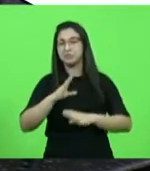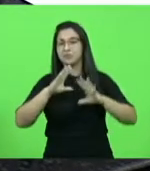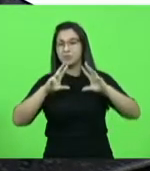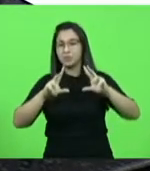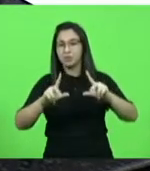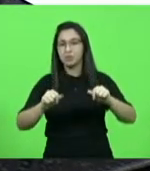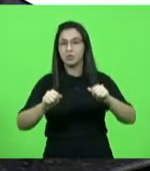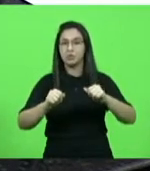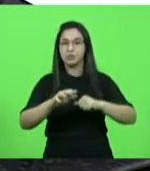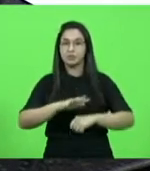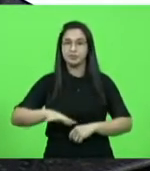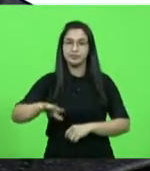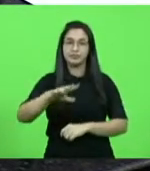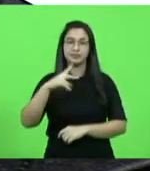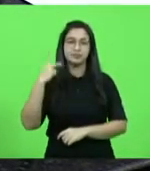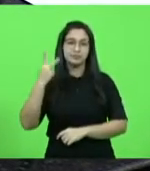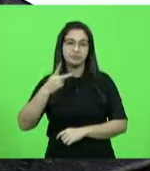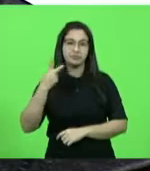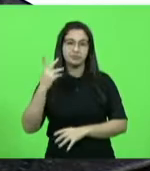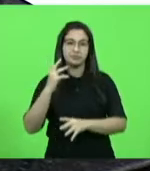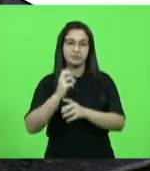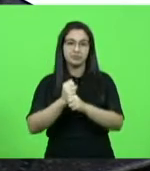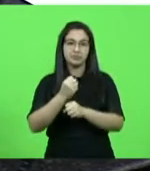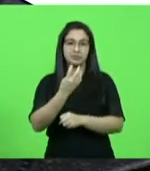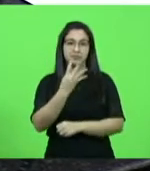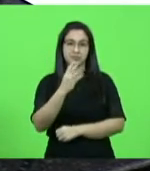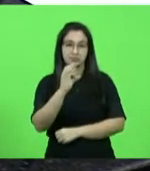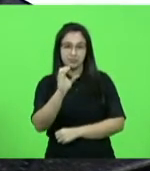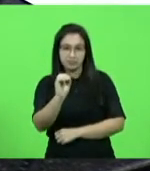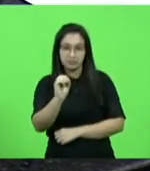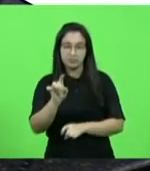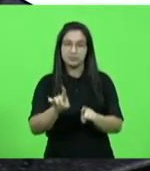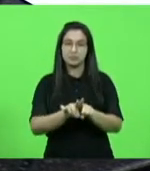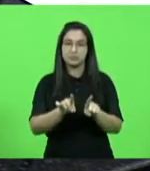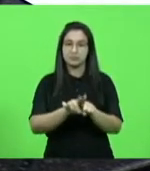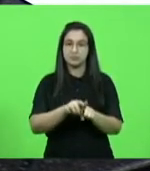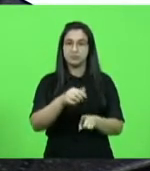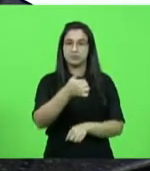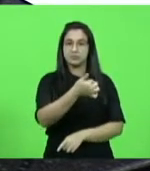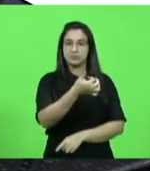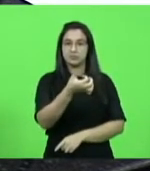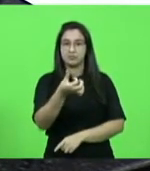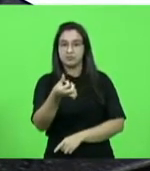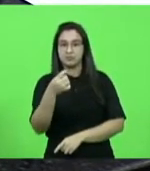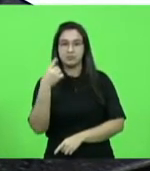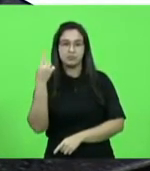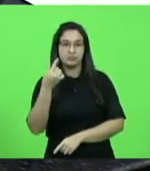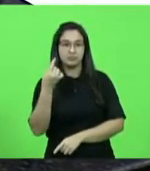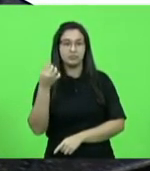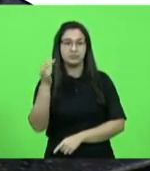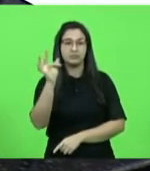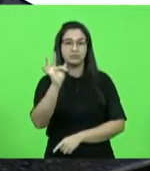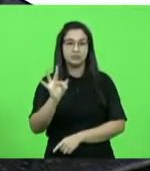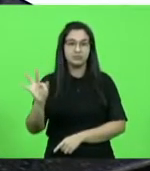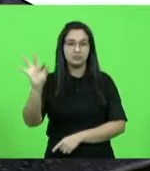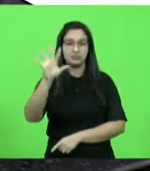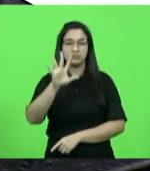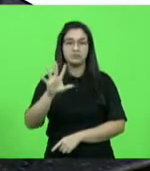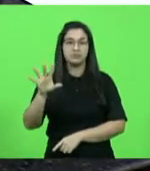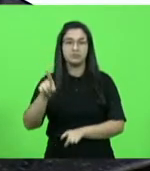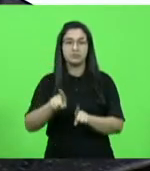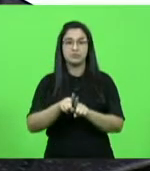nós parlamentares, os 40, como todos os 16 deputados federais, os 3